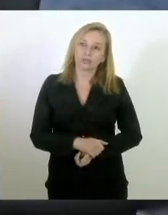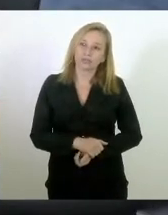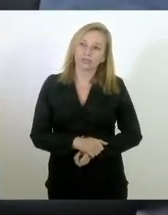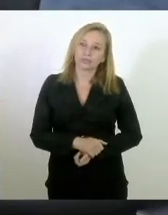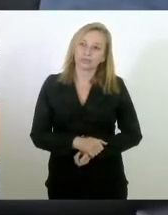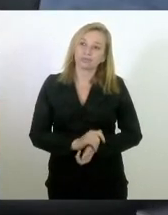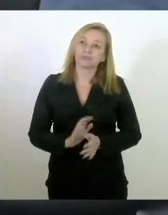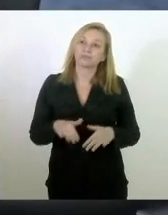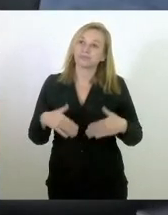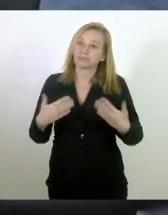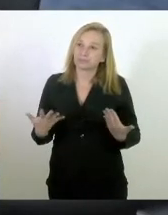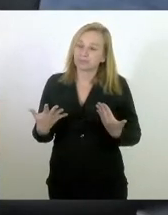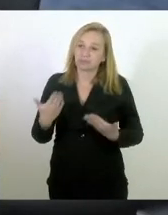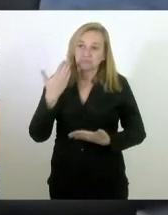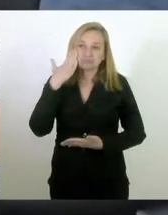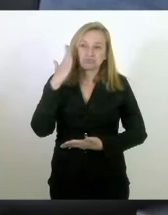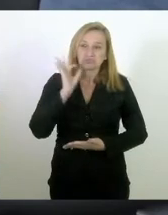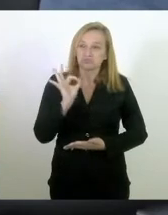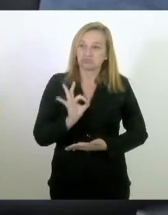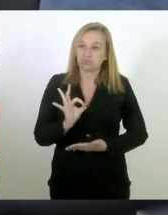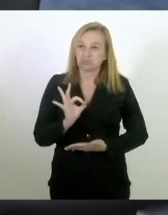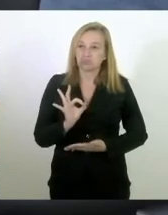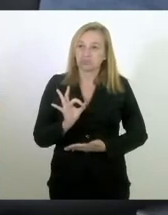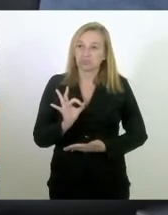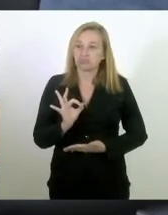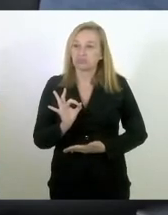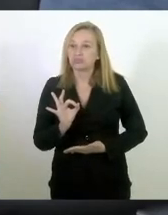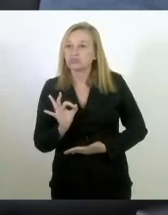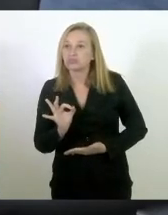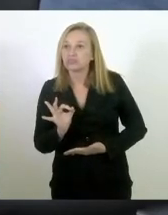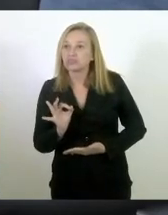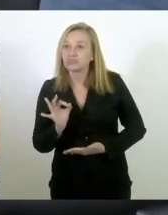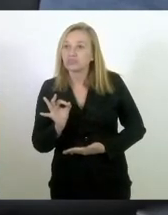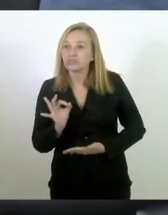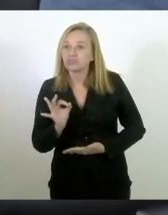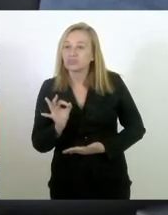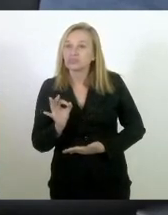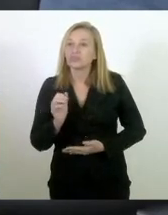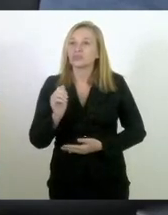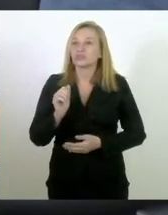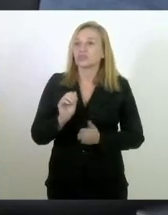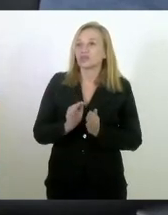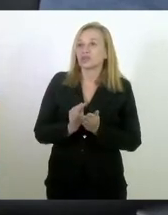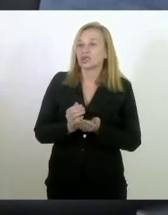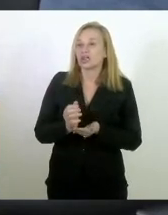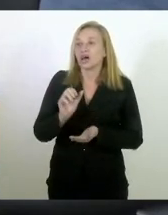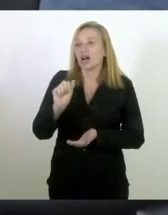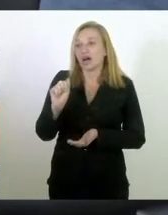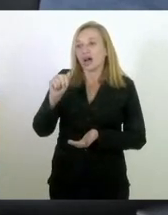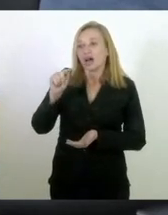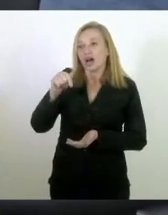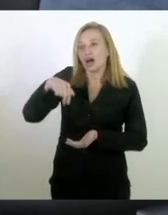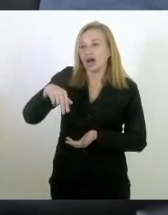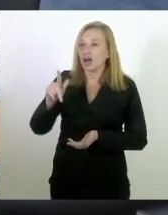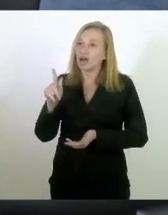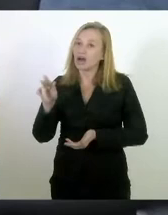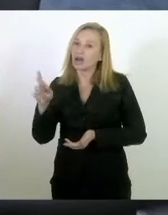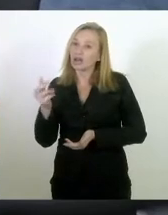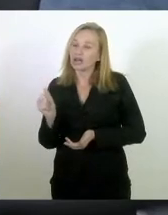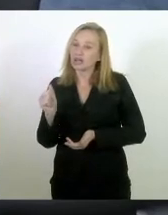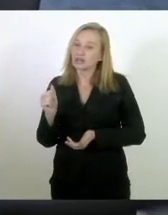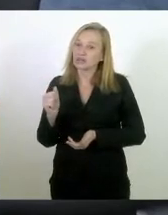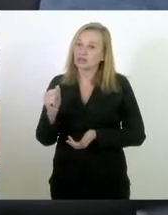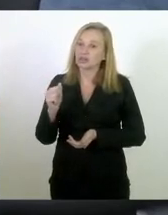bom então eu não entendi o que o deputado Átila Nunes a em Angra dos Reis eu não posso ler porque ela não